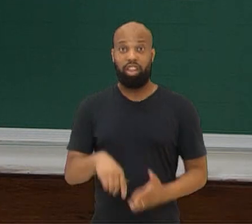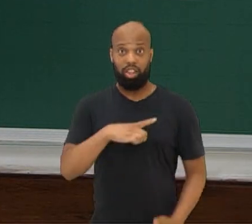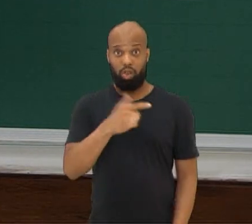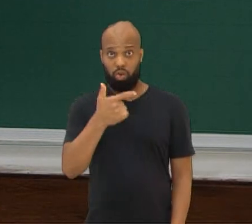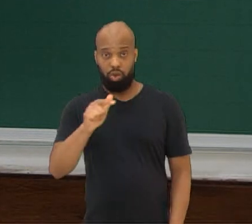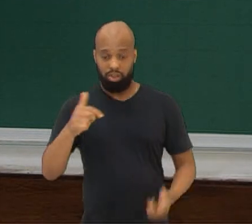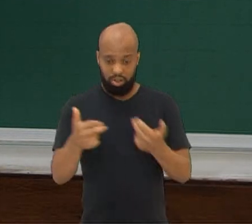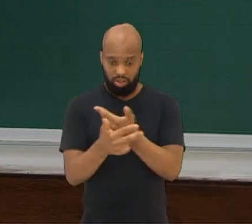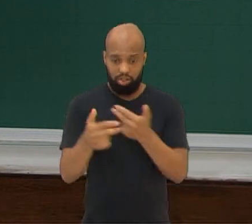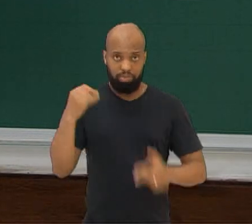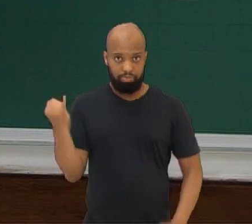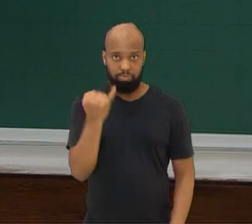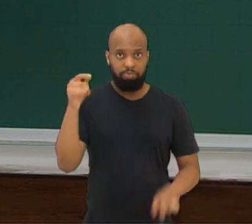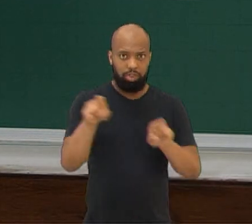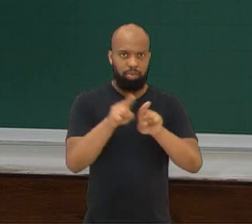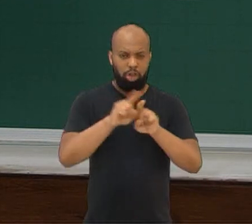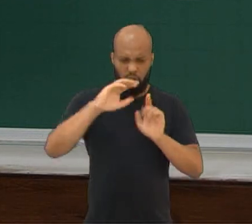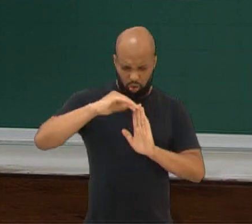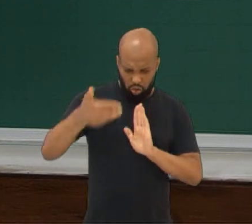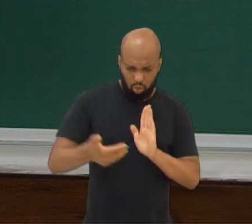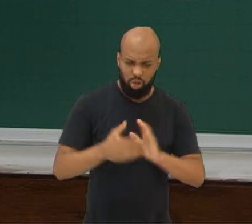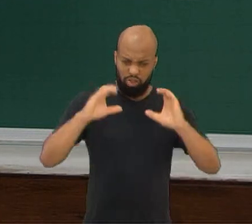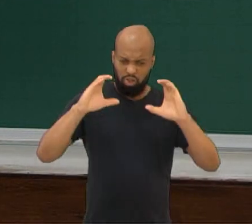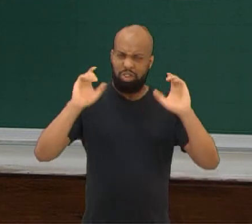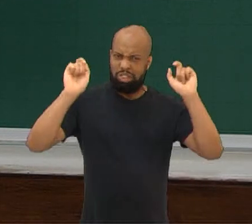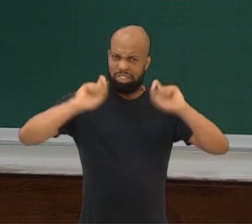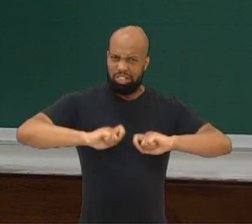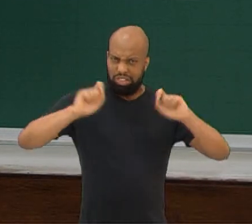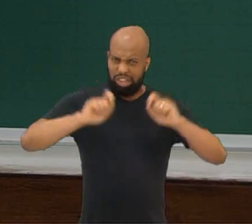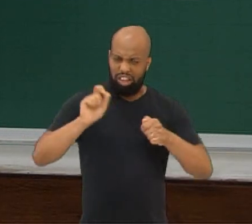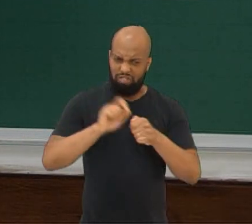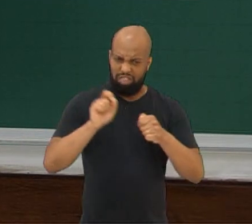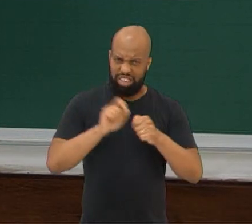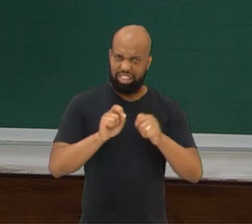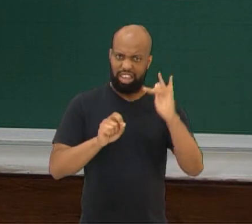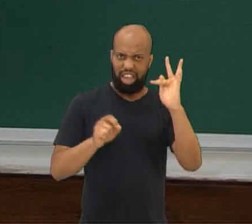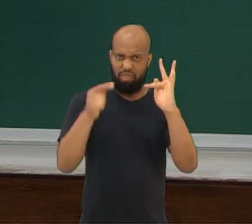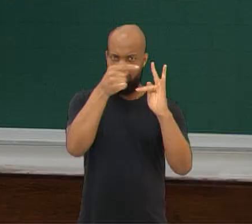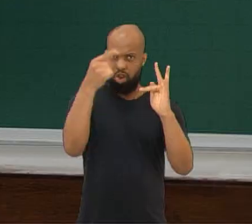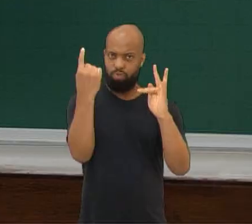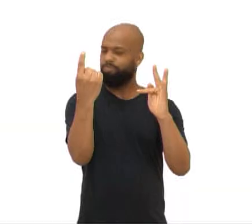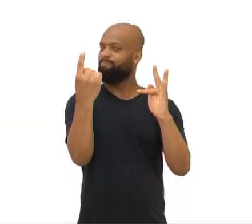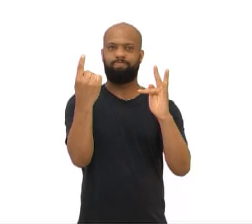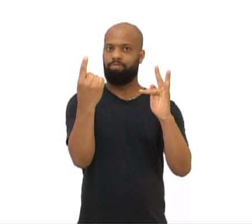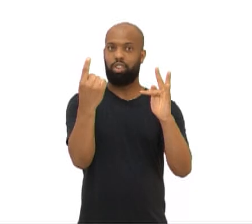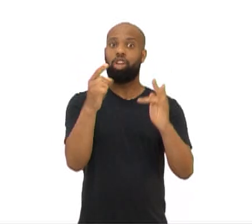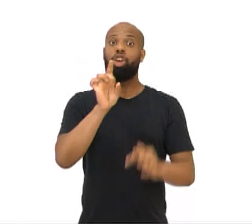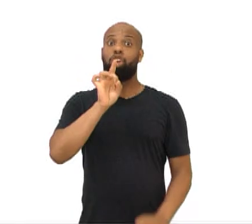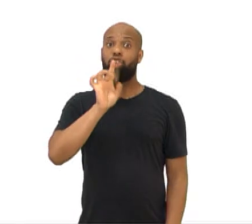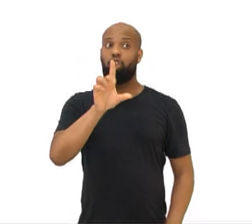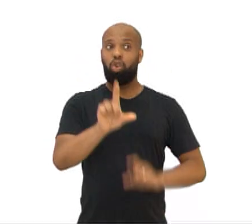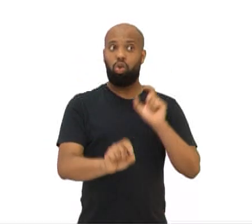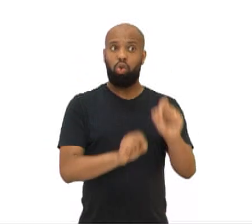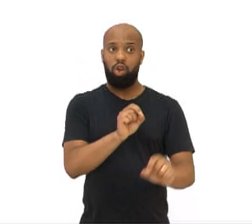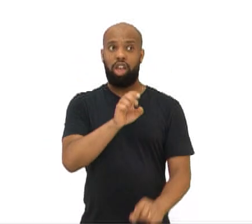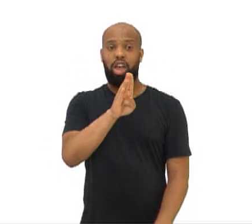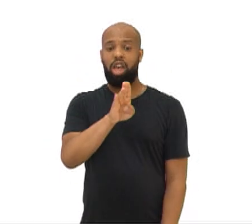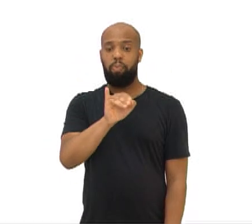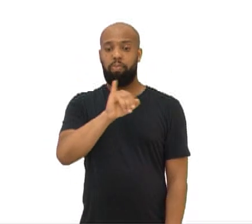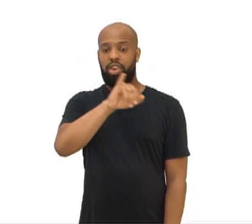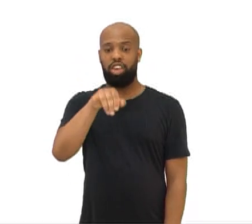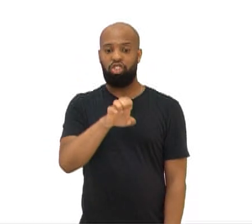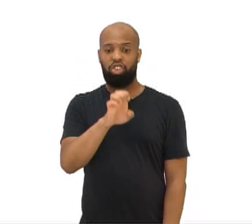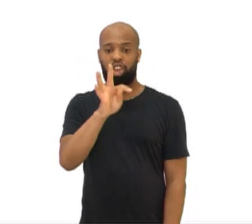Outra coisa, nem todas as funções admitem inversa, somente as bijetoras, que são